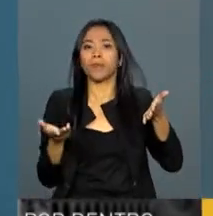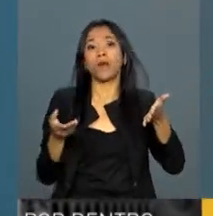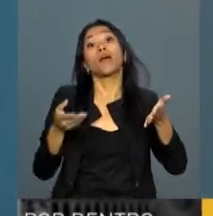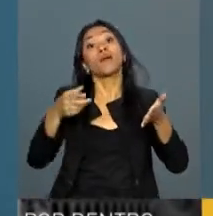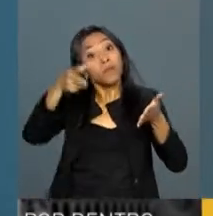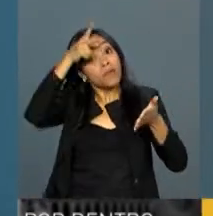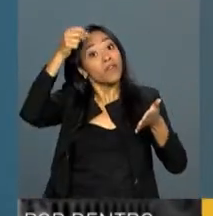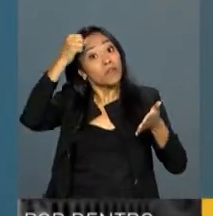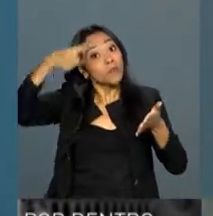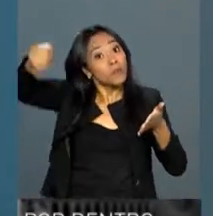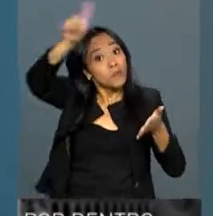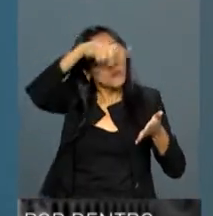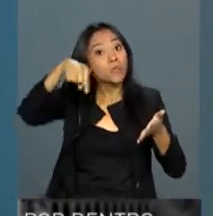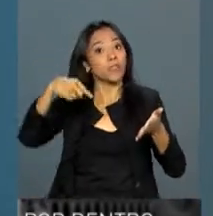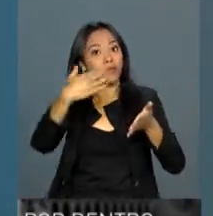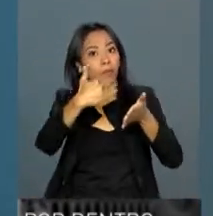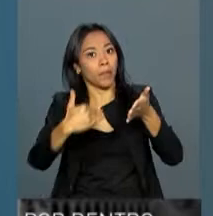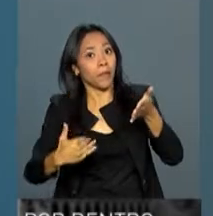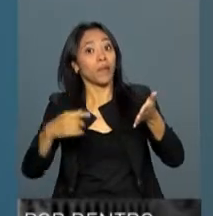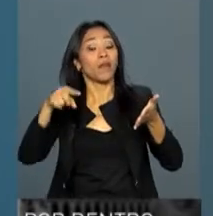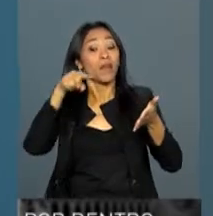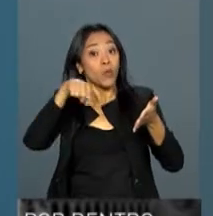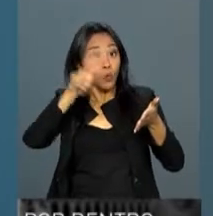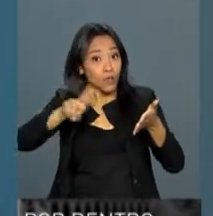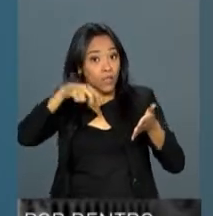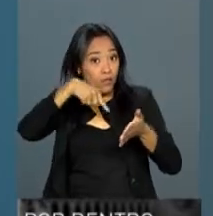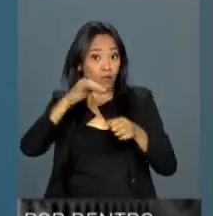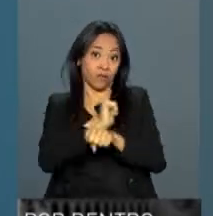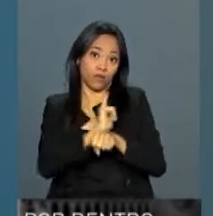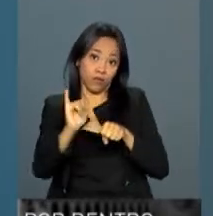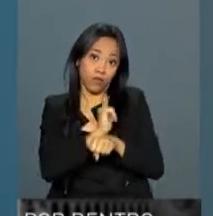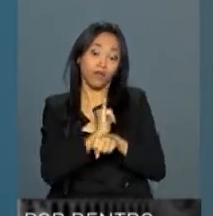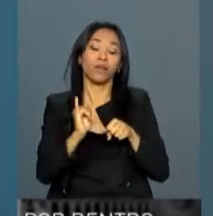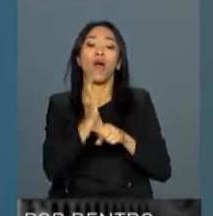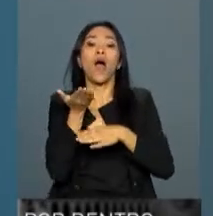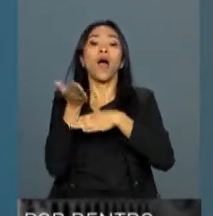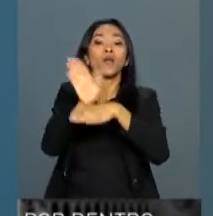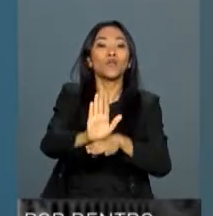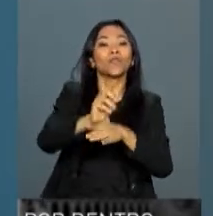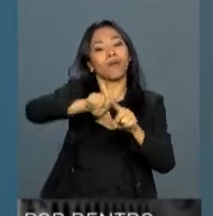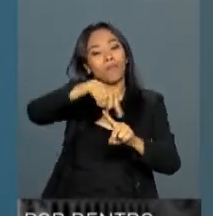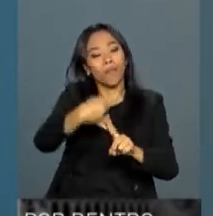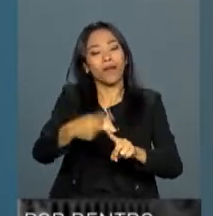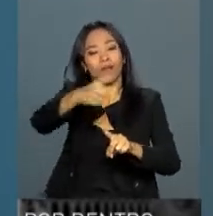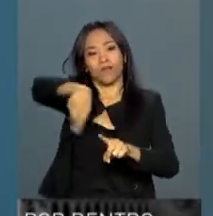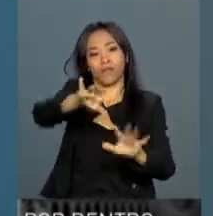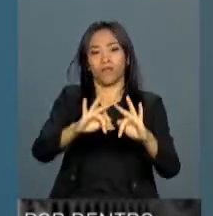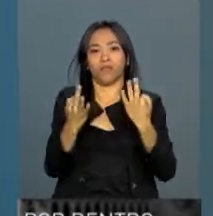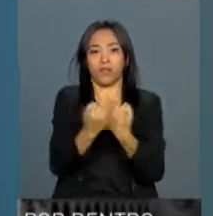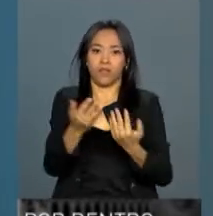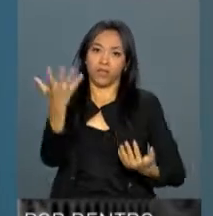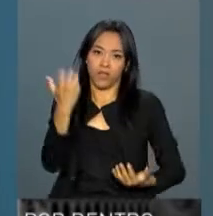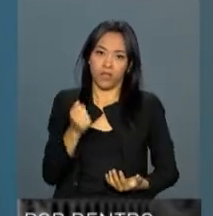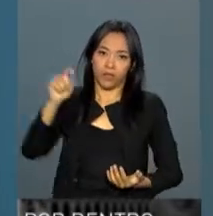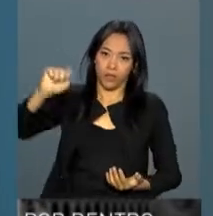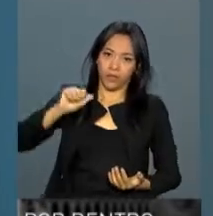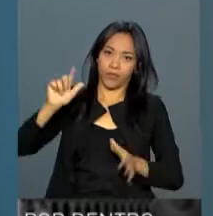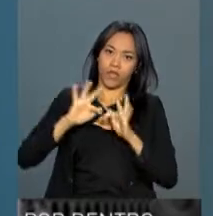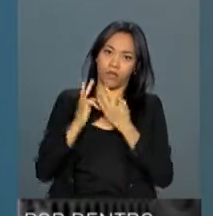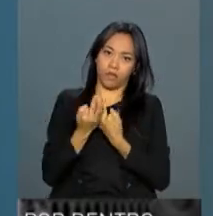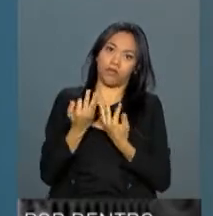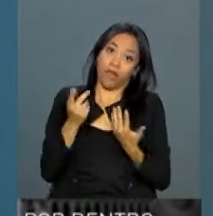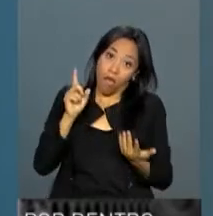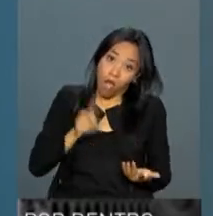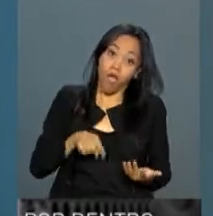prefeituras para que elas possam usando esses instrumentos ajudar mais as famílias do bolsa família a progredir na vida é